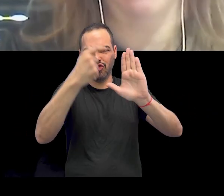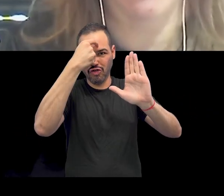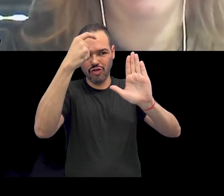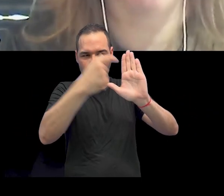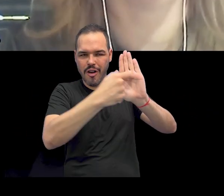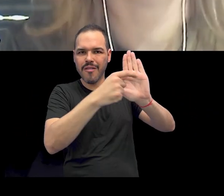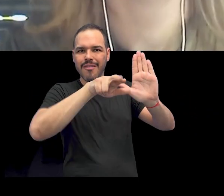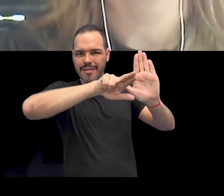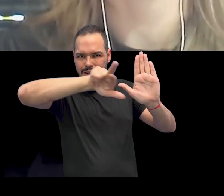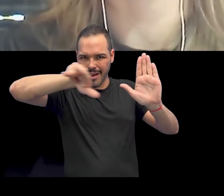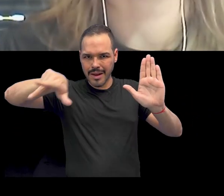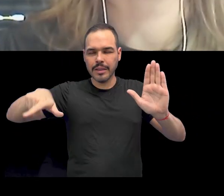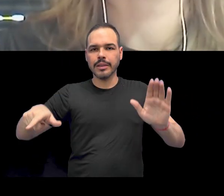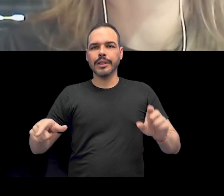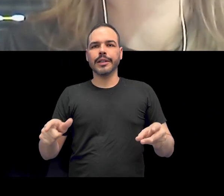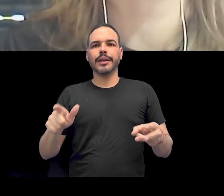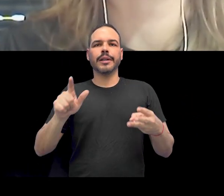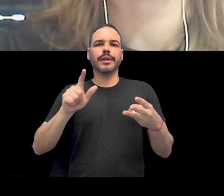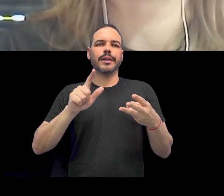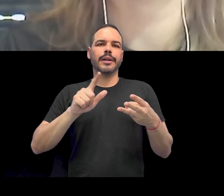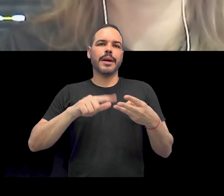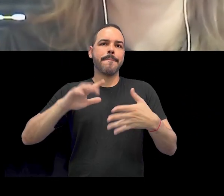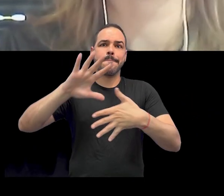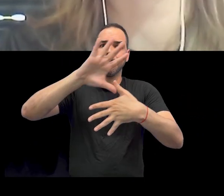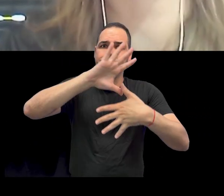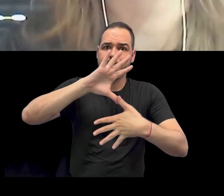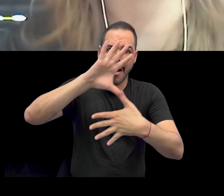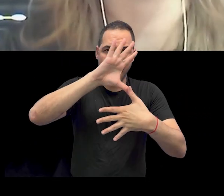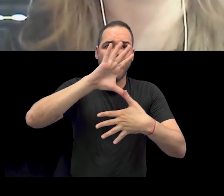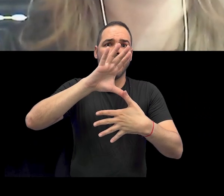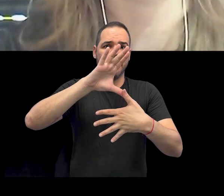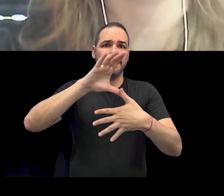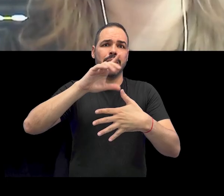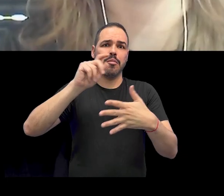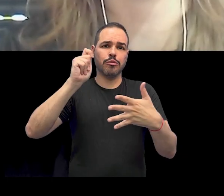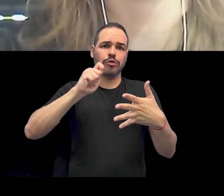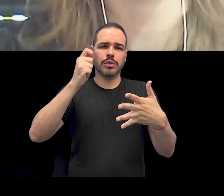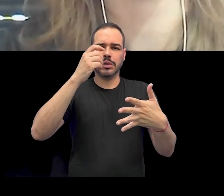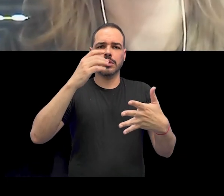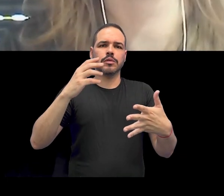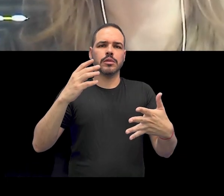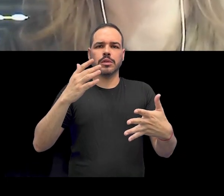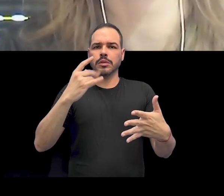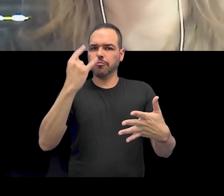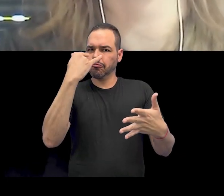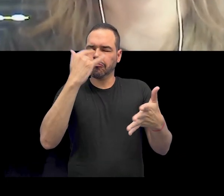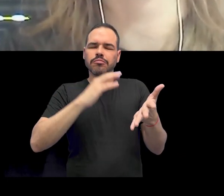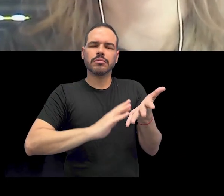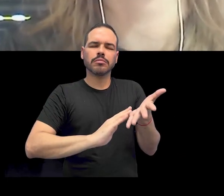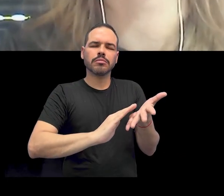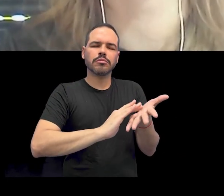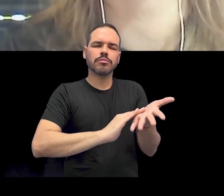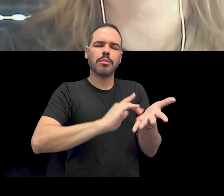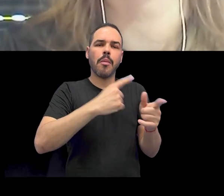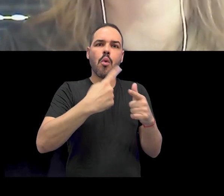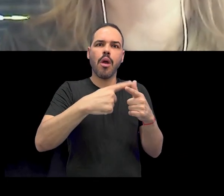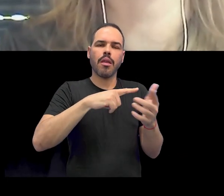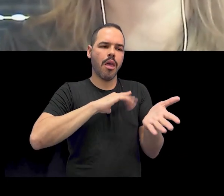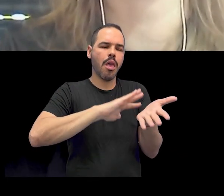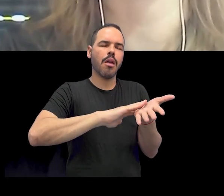textura, relevo, mapas e gráficos táteis, o software OCR, né, que em celular,